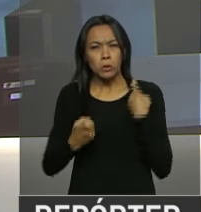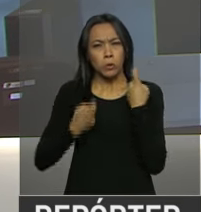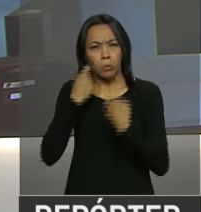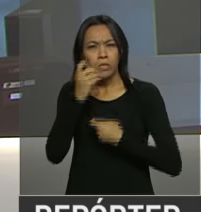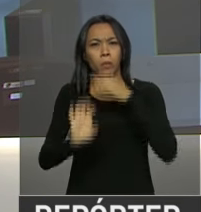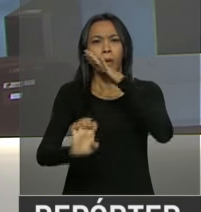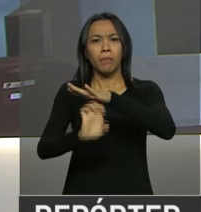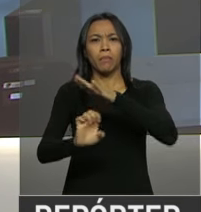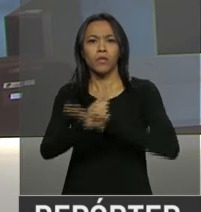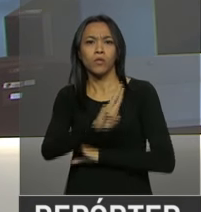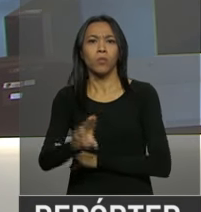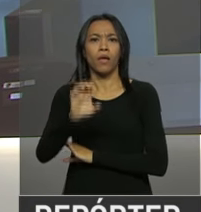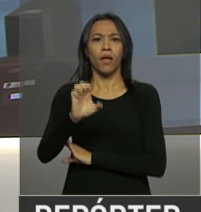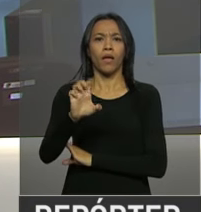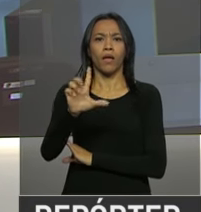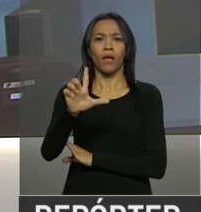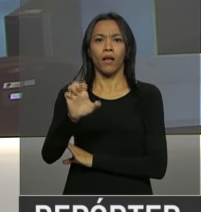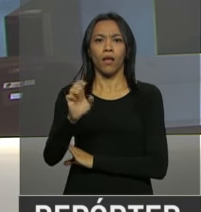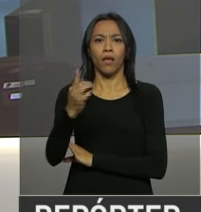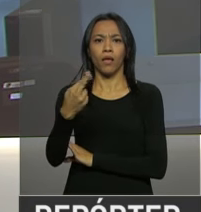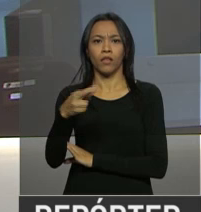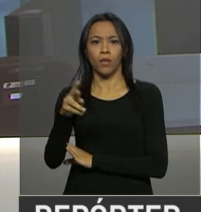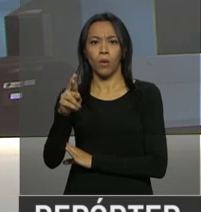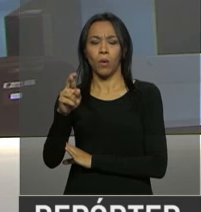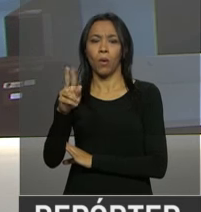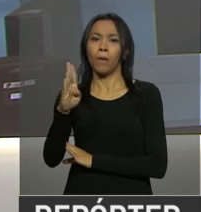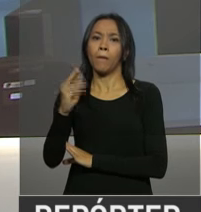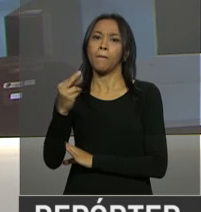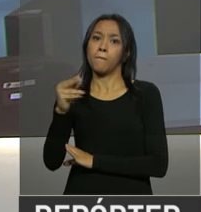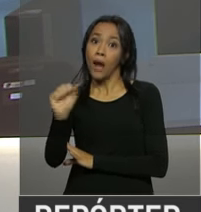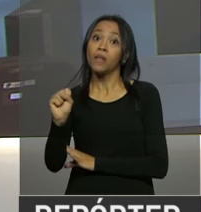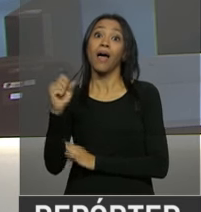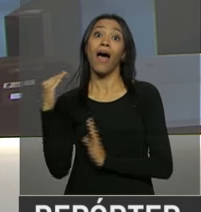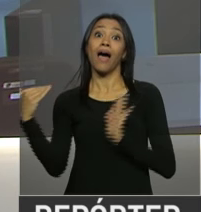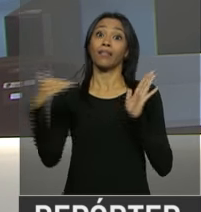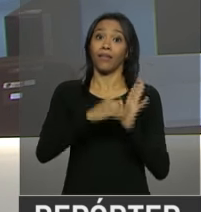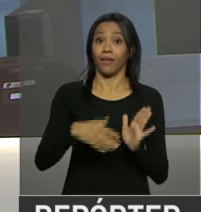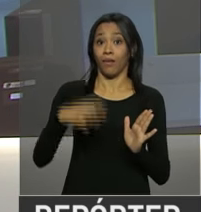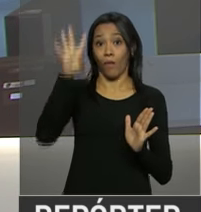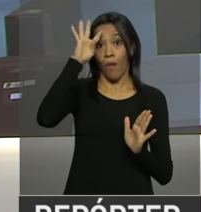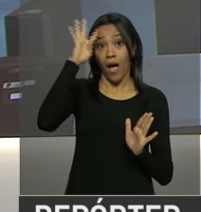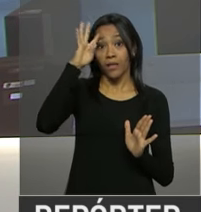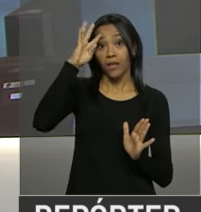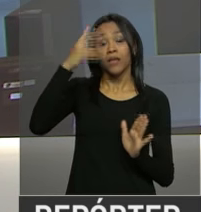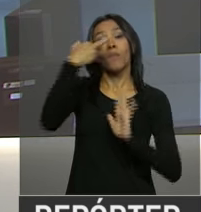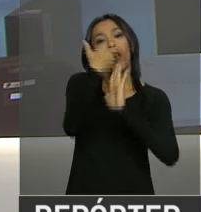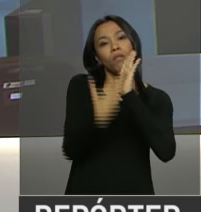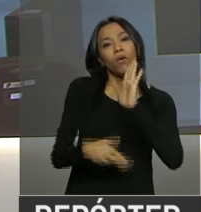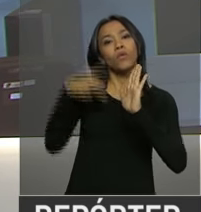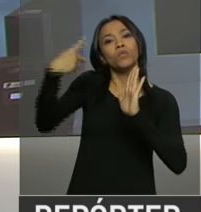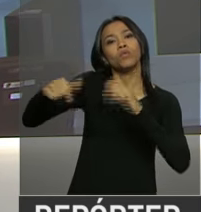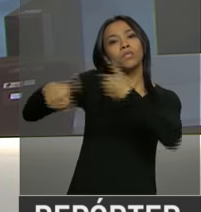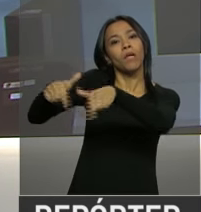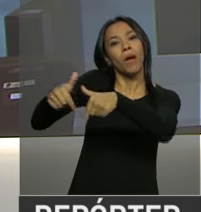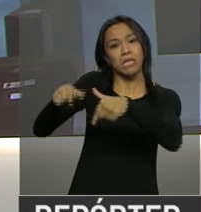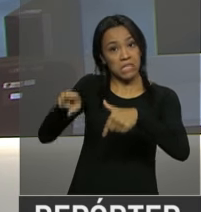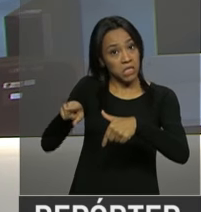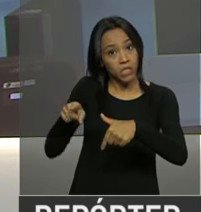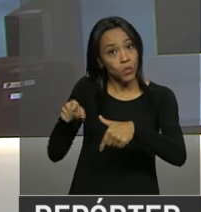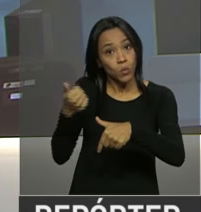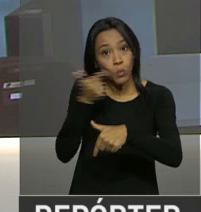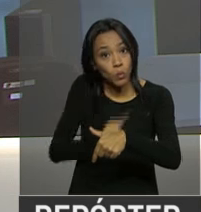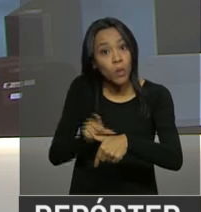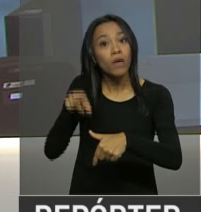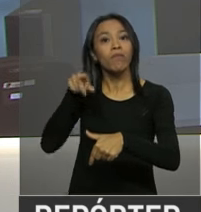Eletrobras, que tem até a próxima quarta-feira para apresentar um balanço financeiro. Caso isso não ocorra, a empresa corre o risco de ter